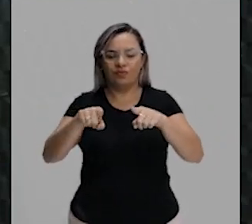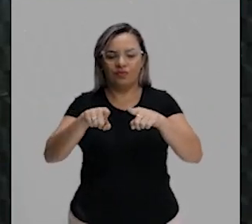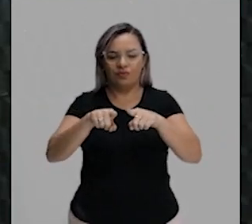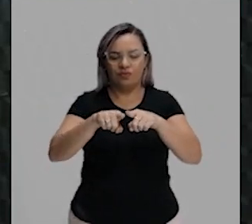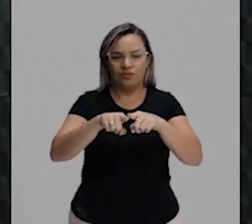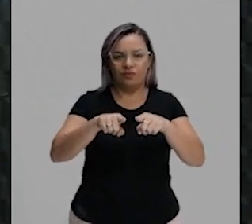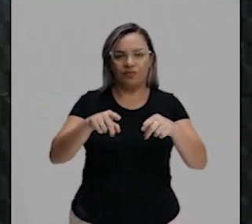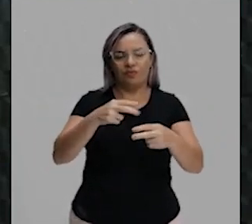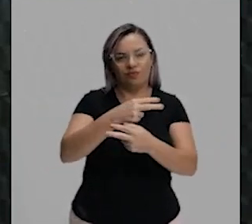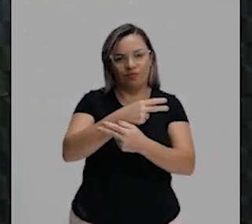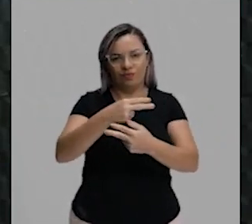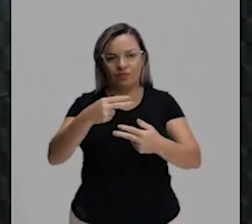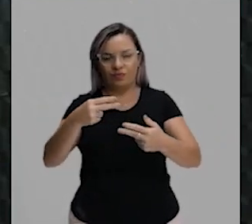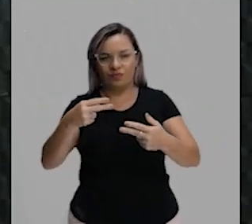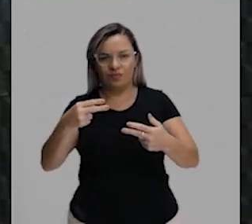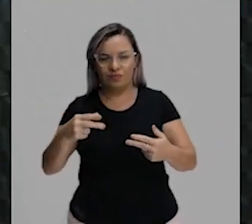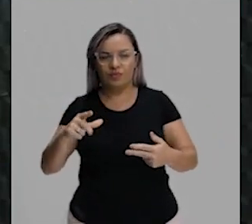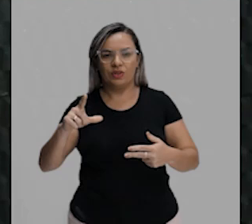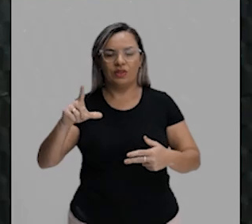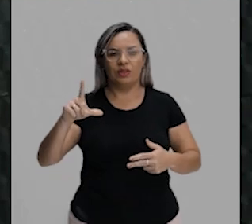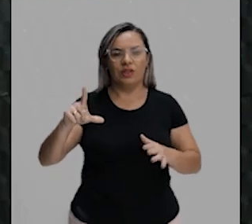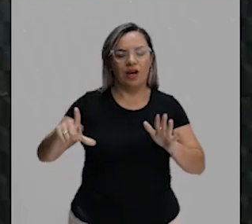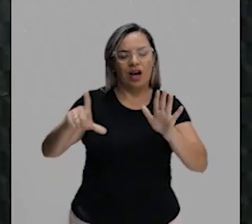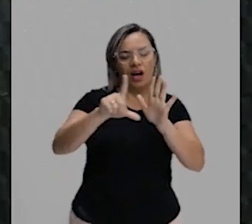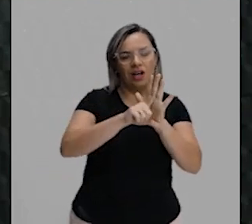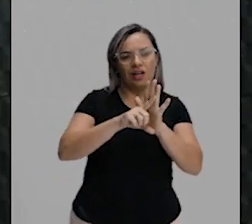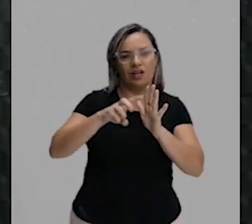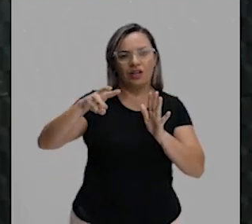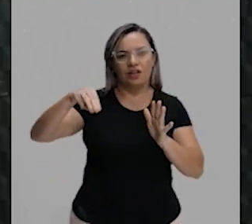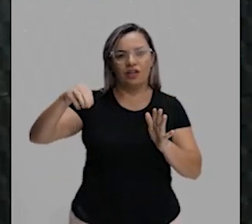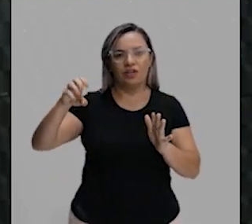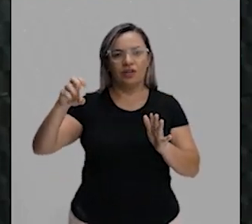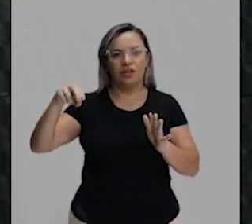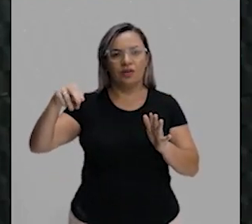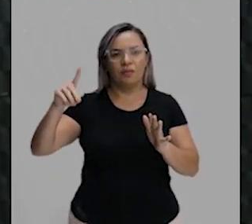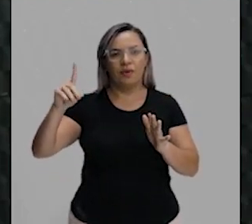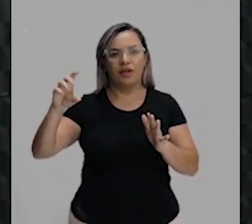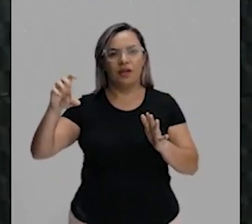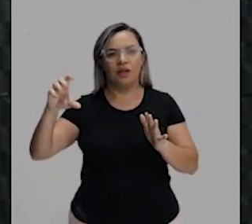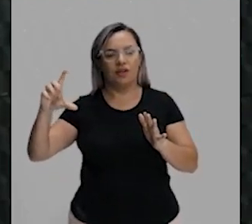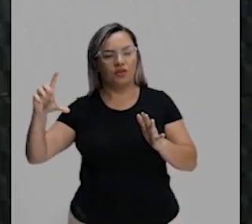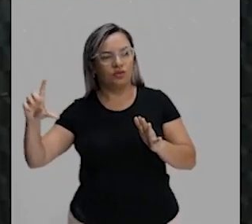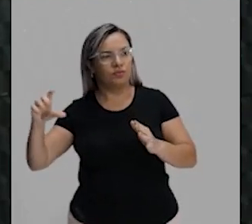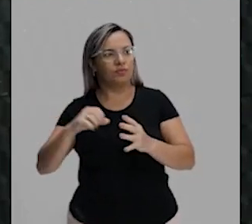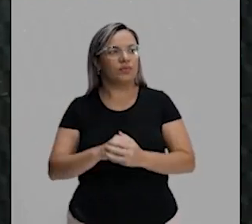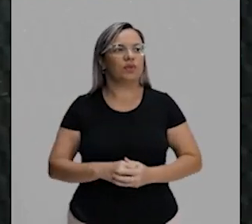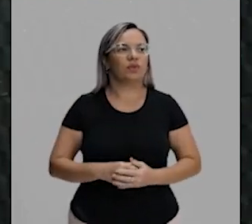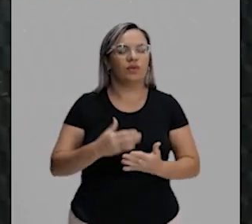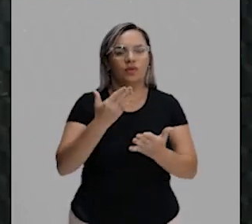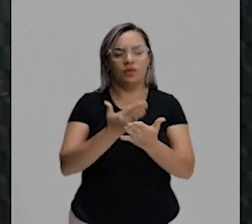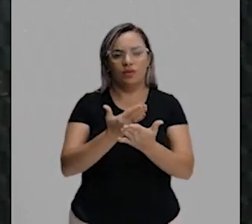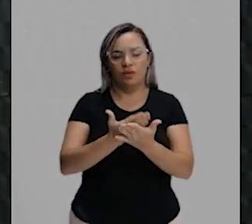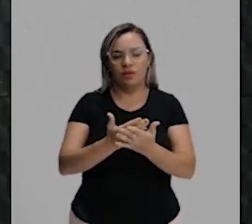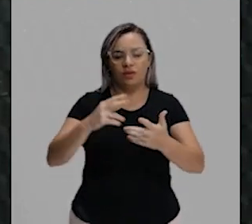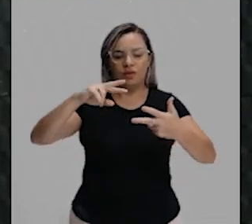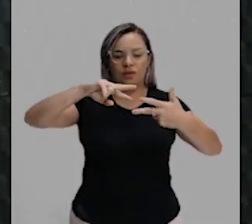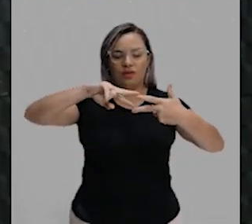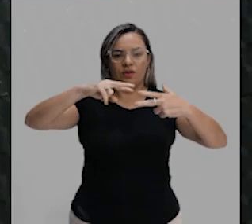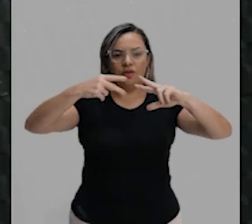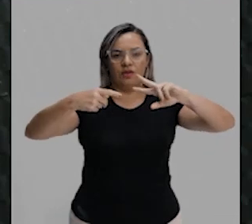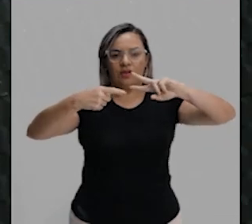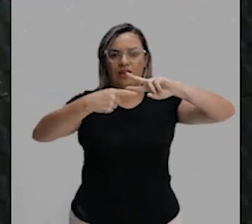as variações das leis de Mendel, beleza? Então, hoje eu quero estudar com vocês, explicar sobre